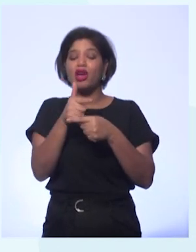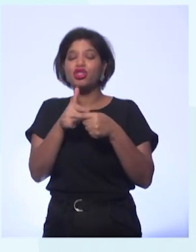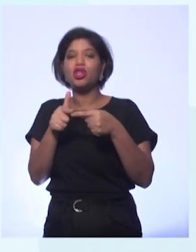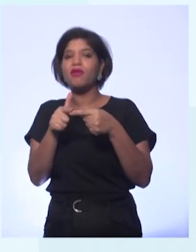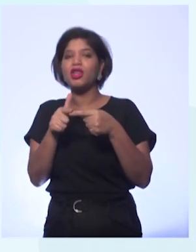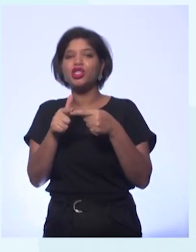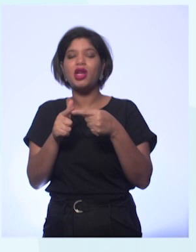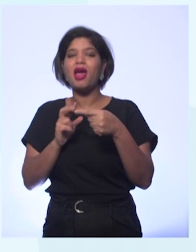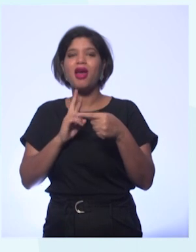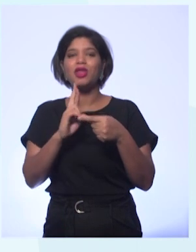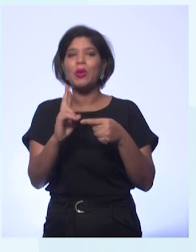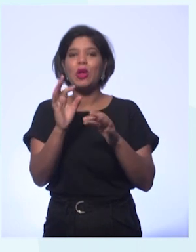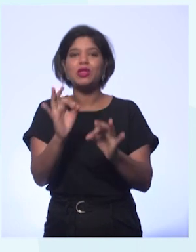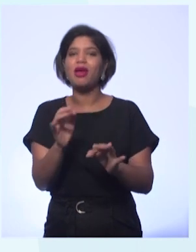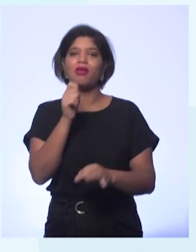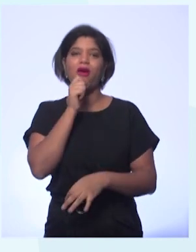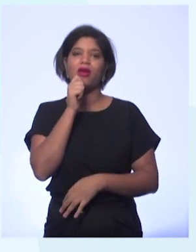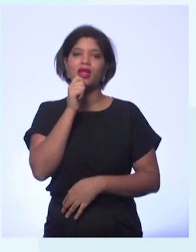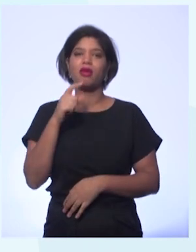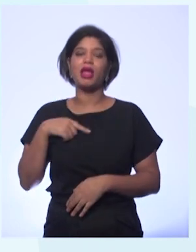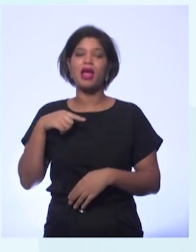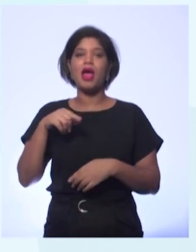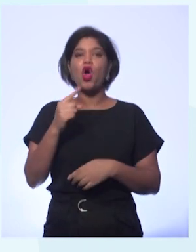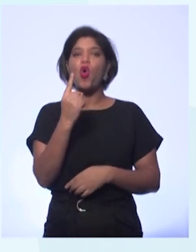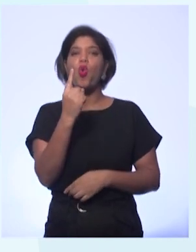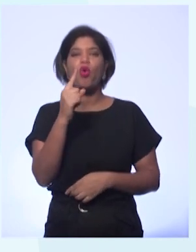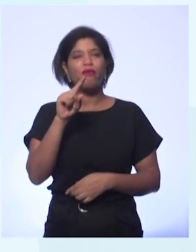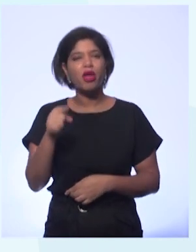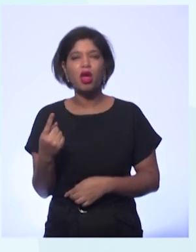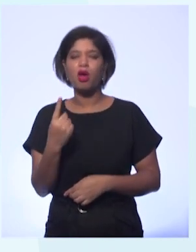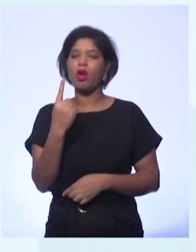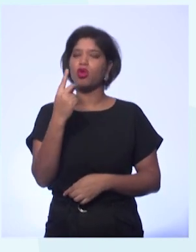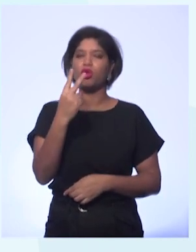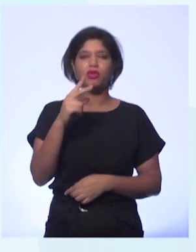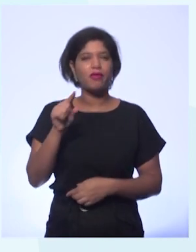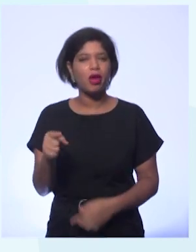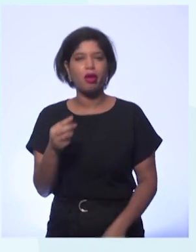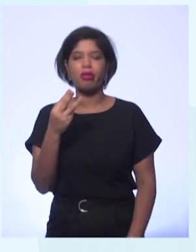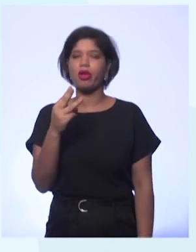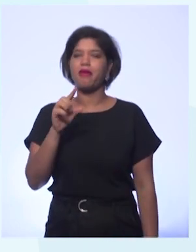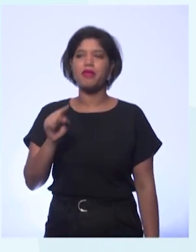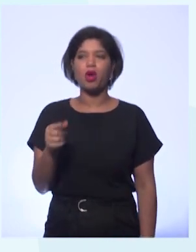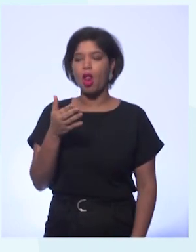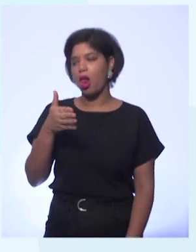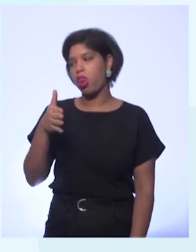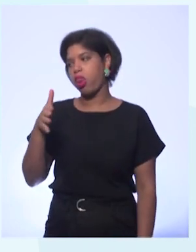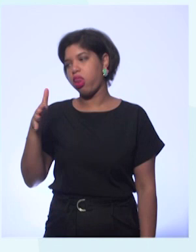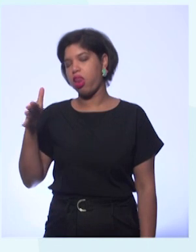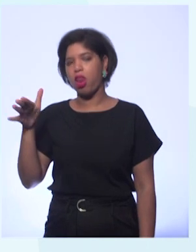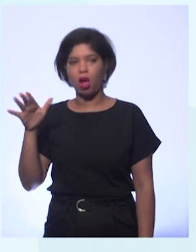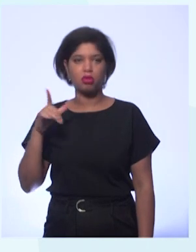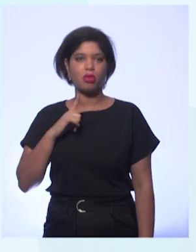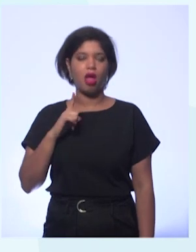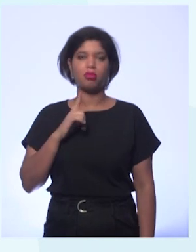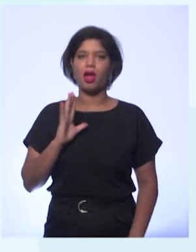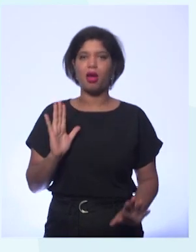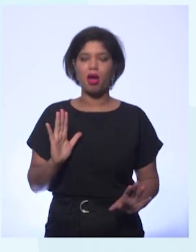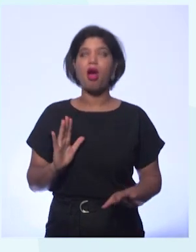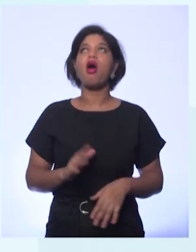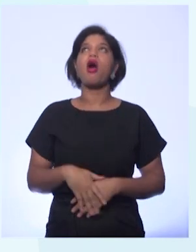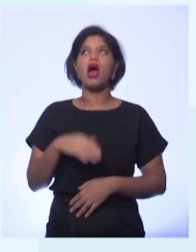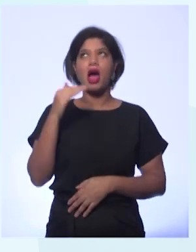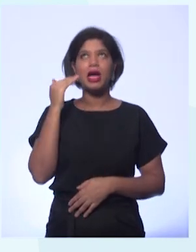dar um inteiro. Vai dar um número acima de 1. Vai ser 1, 2, 3, 4, mas acima de 1 inteiro.